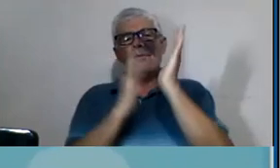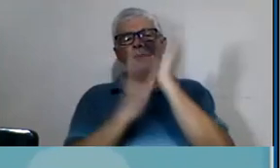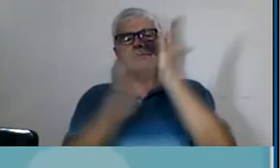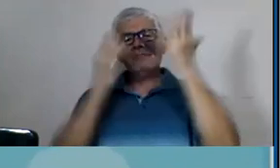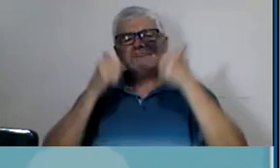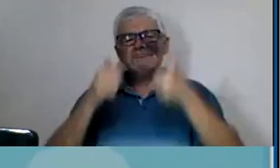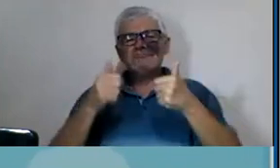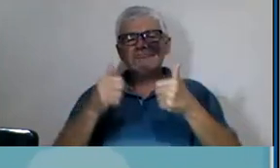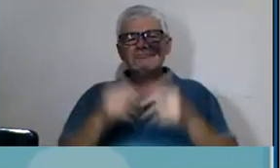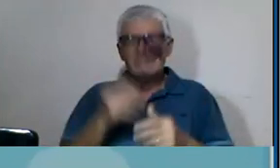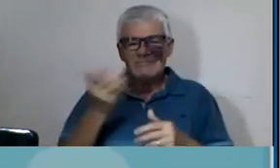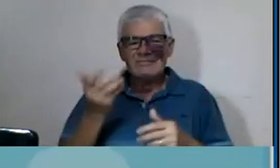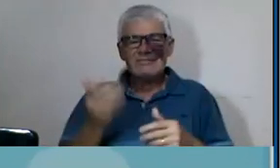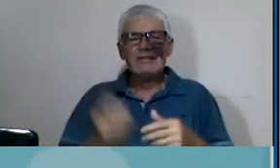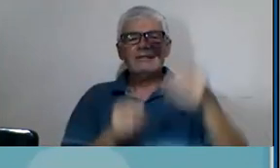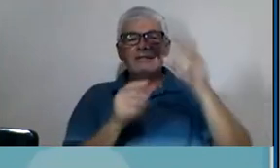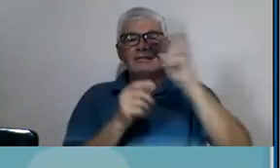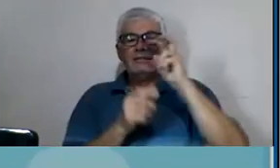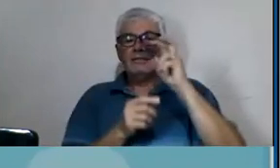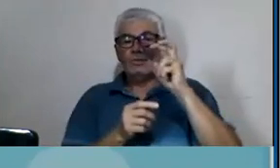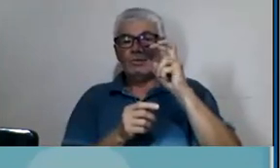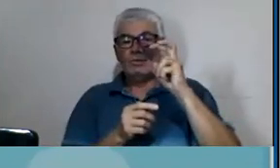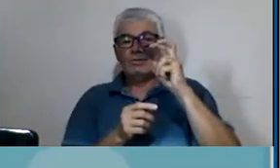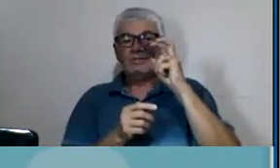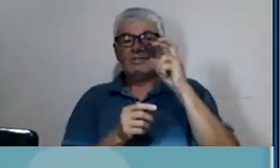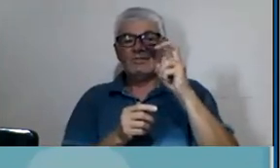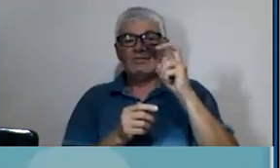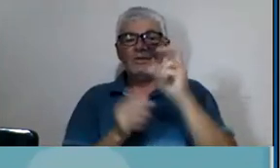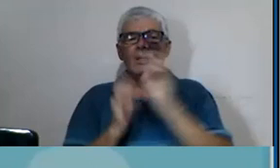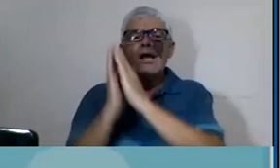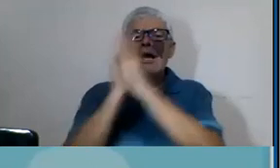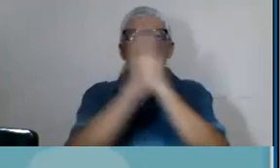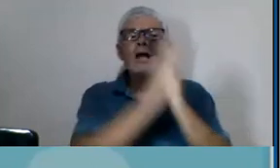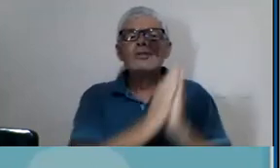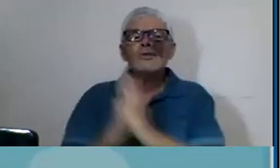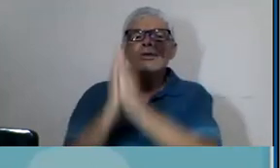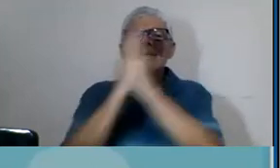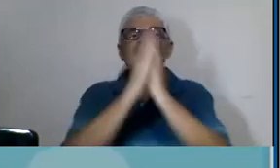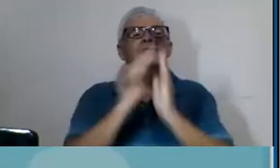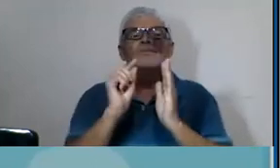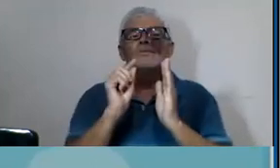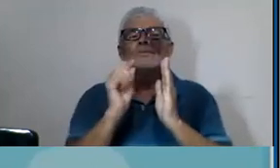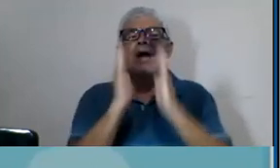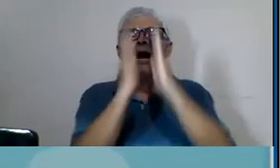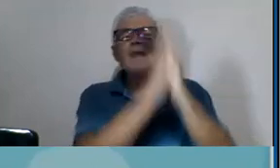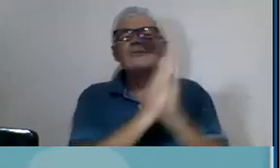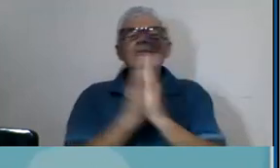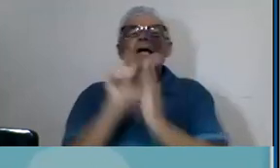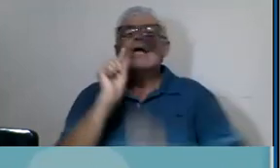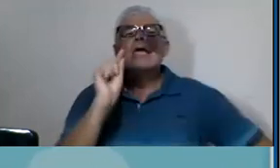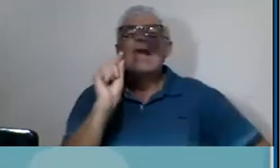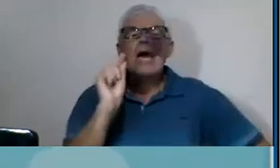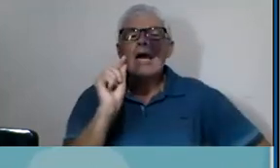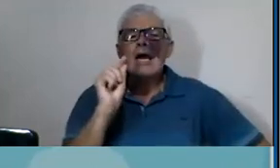que eu tenha para dizer aqui, Senhor, seja também inspirado por Ti, me ajuda a proceder de tal forma que